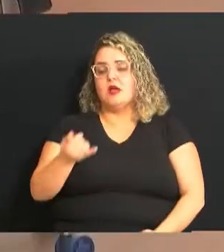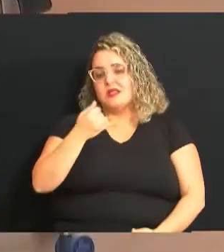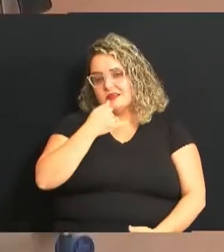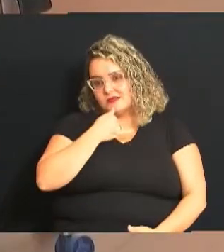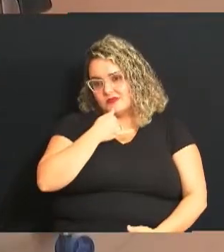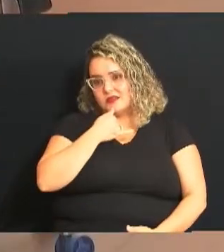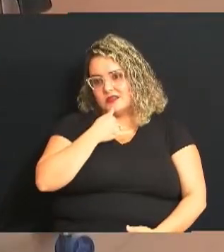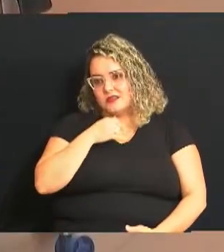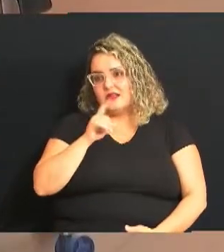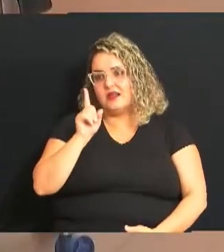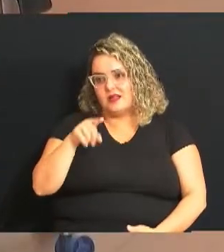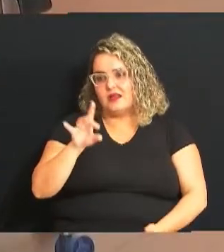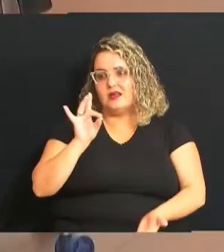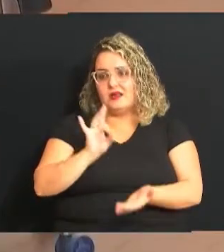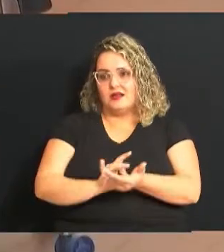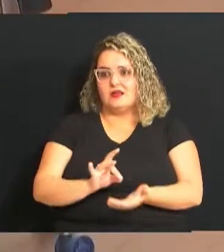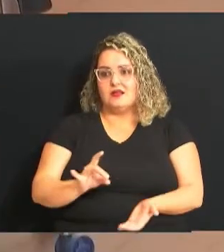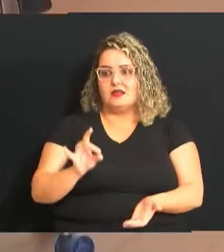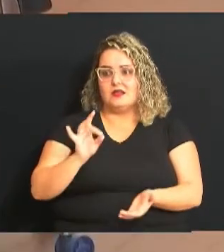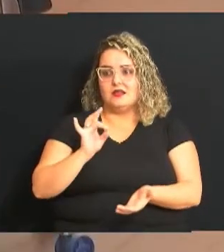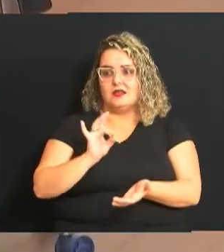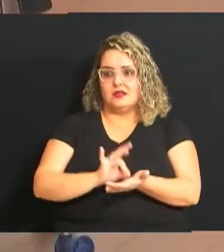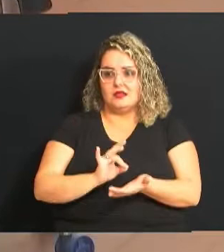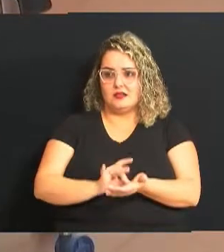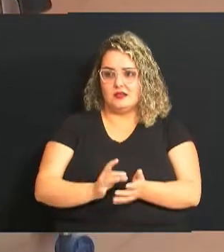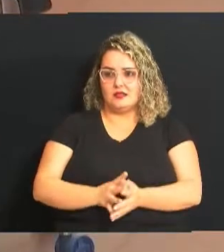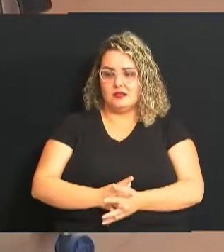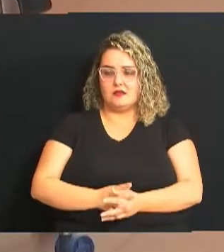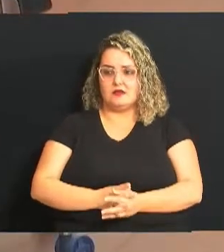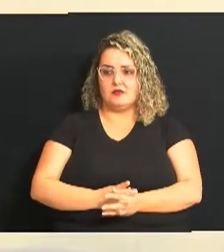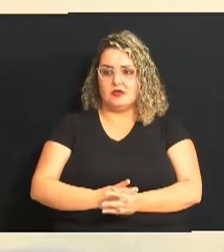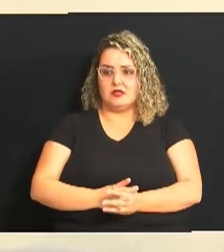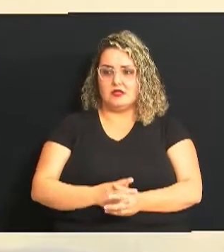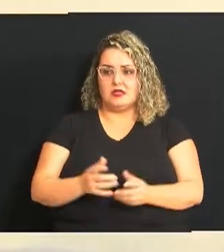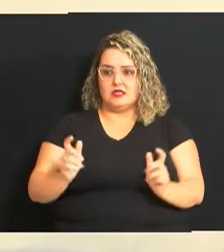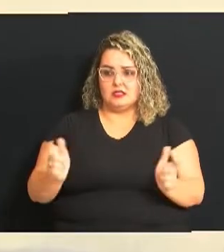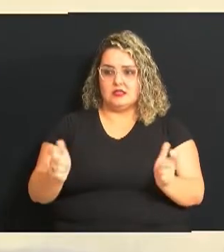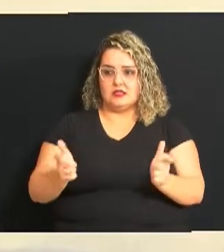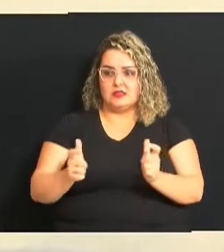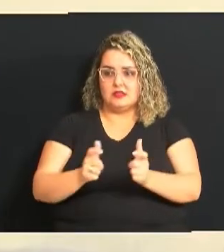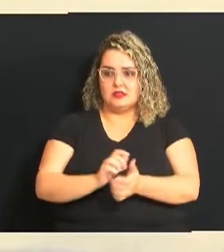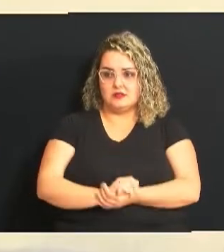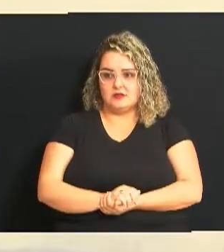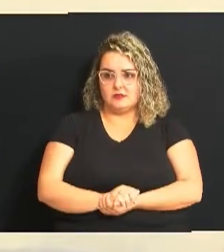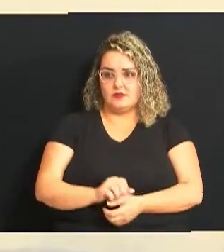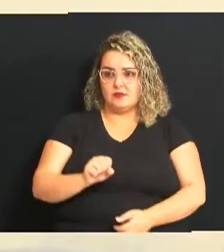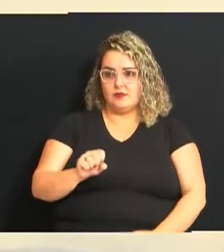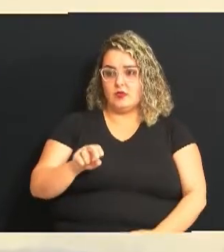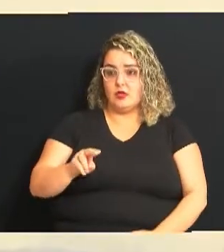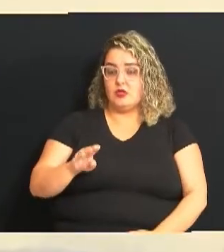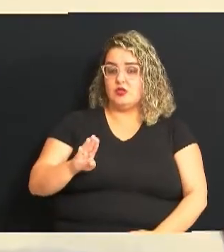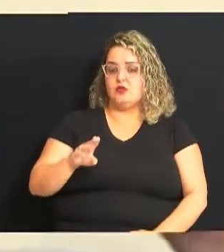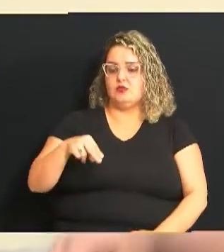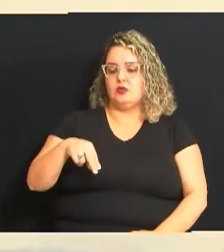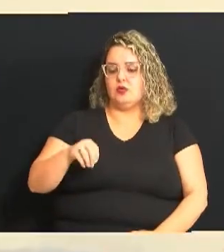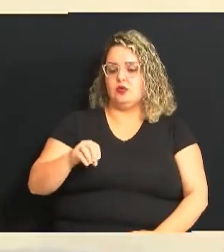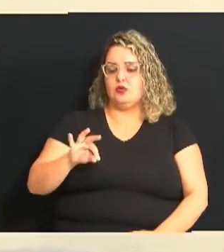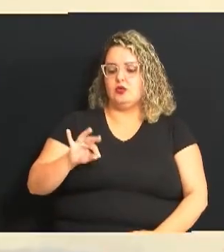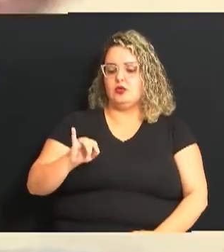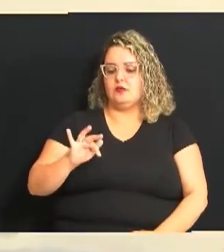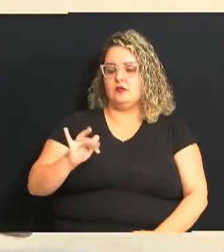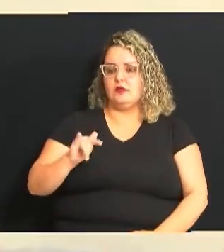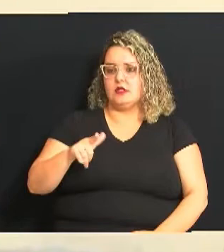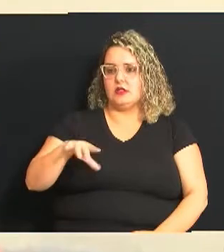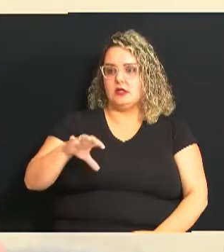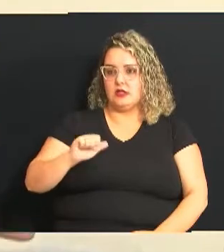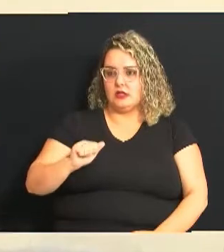ainda é uma realidade? Na verdade, essa queda são subnotificações.